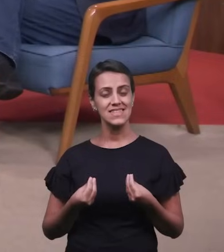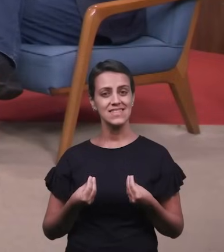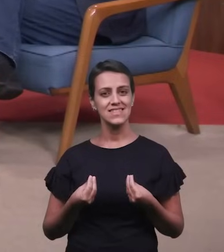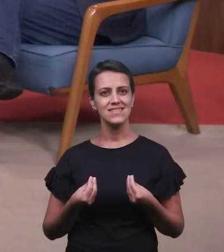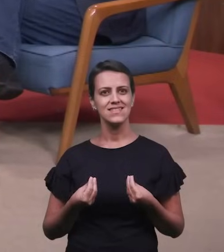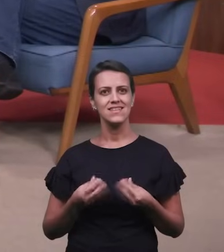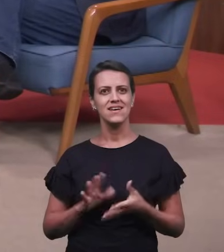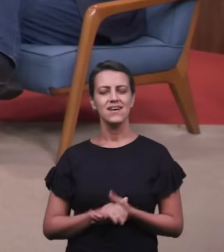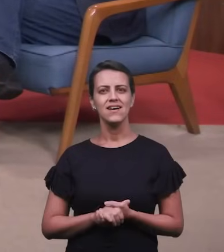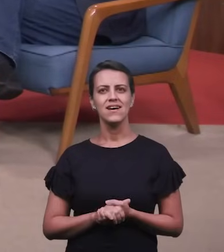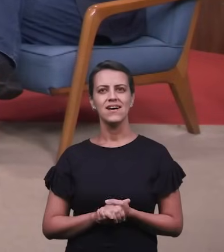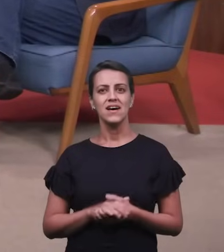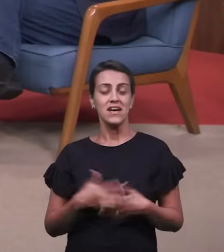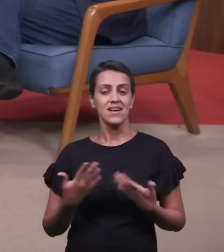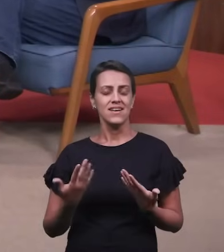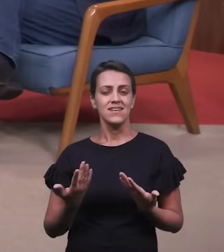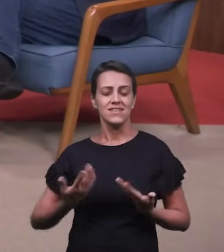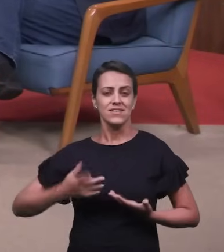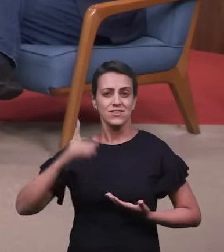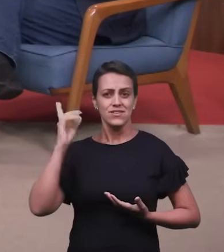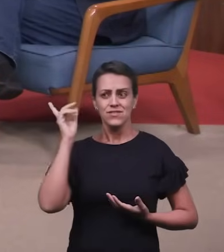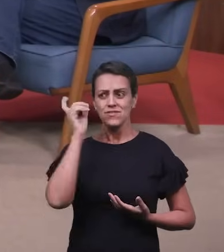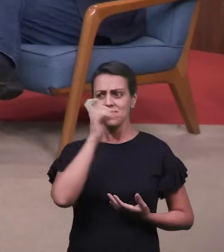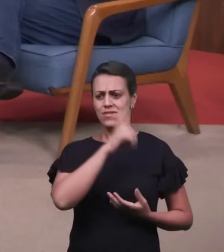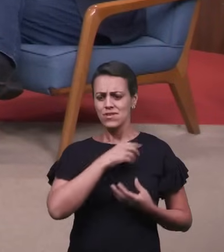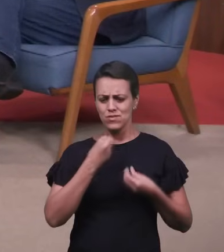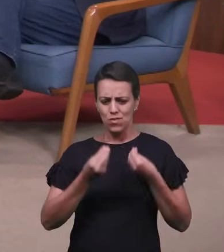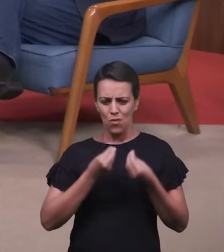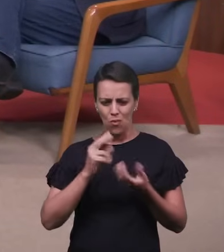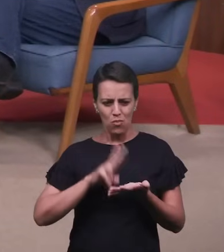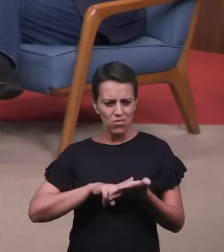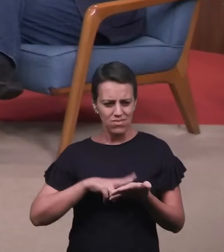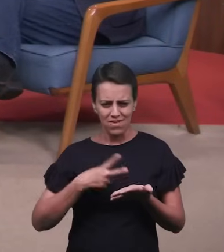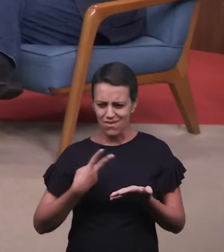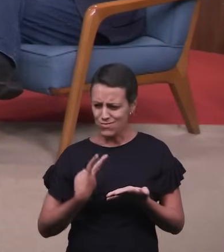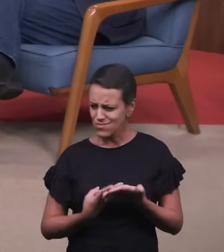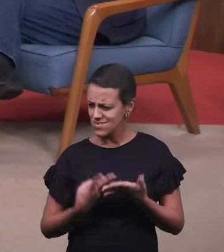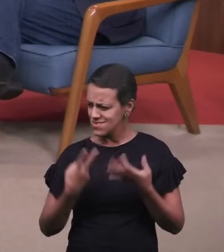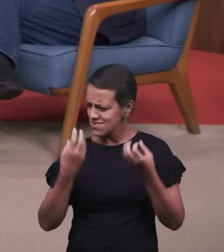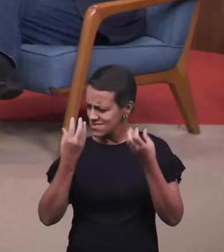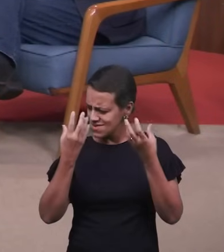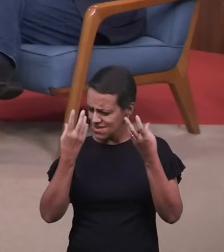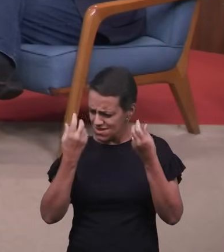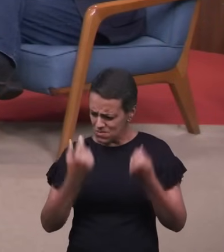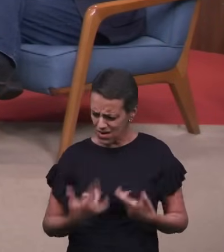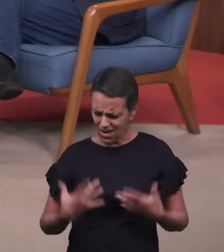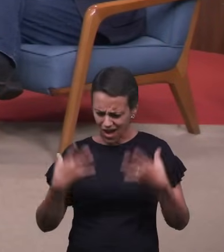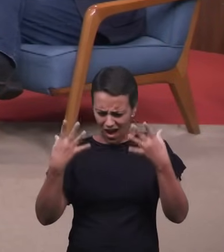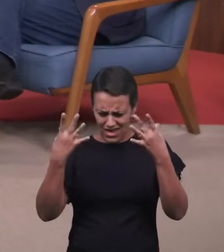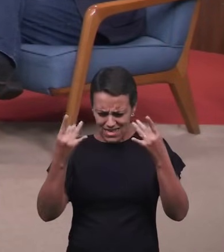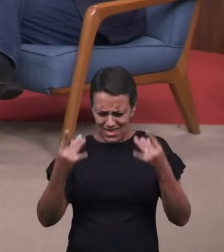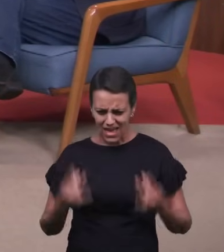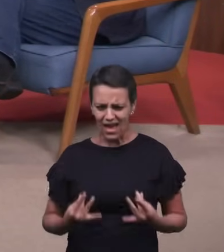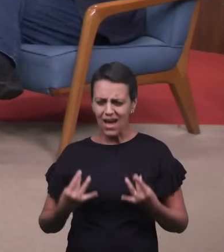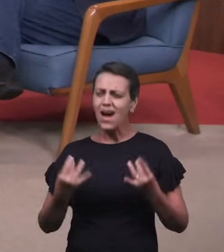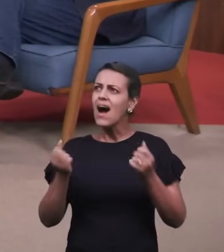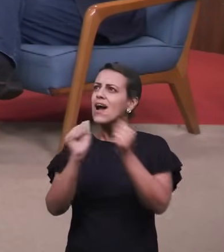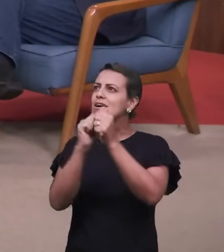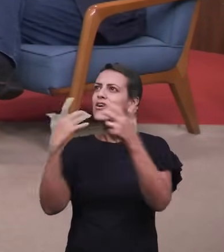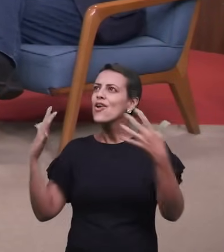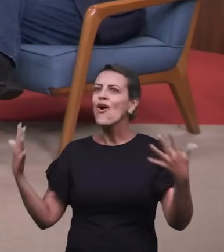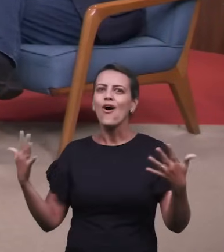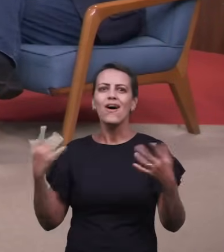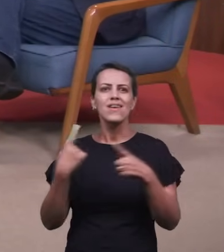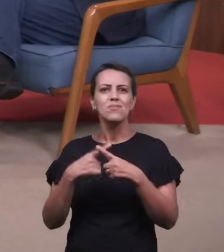ser muito difícil, talvez impossível, traduzir essa tamanha glória,